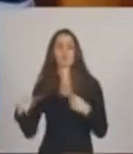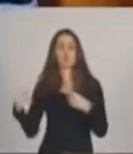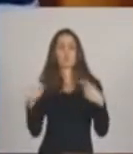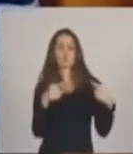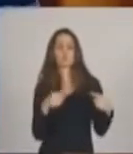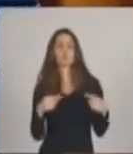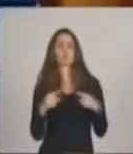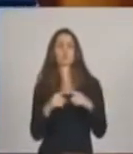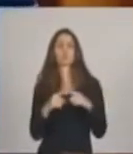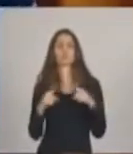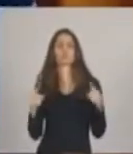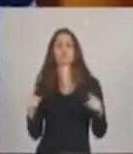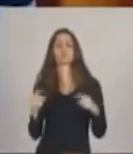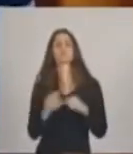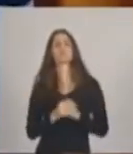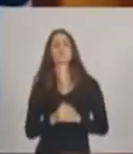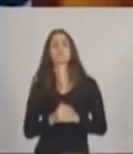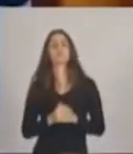E